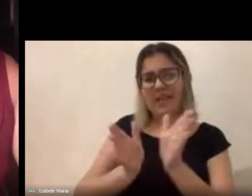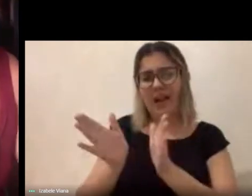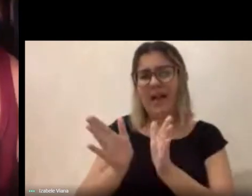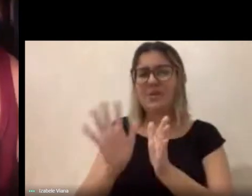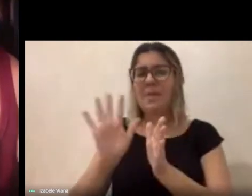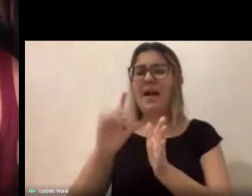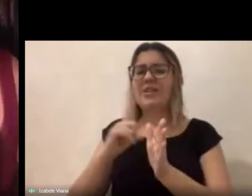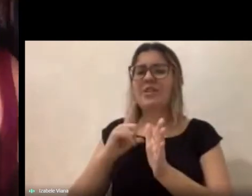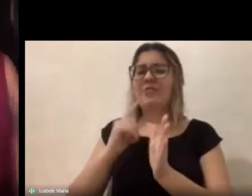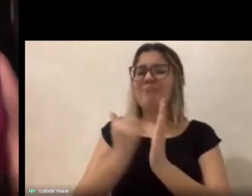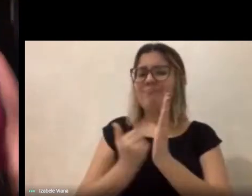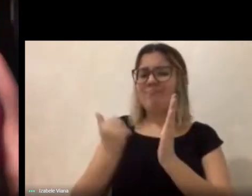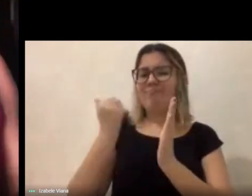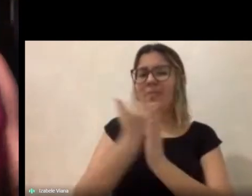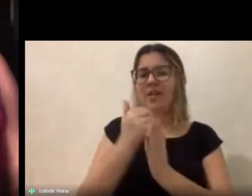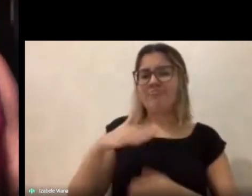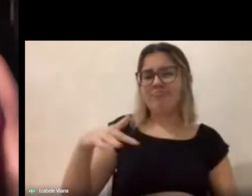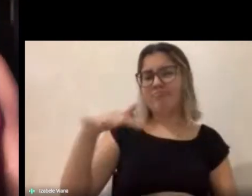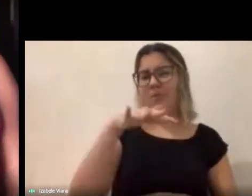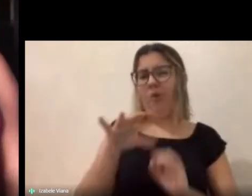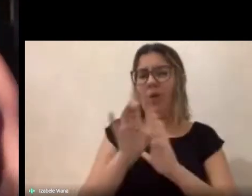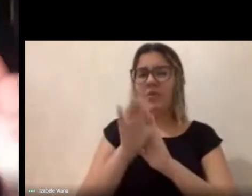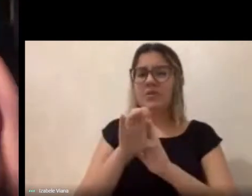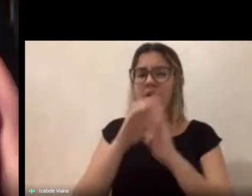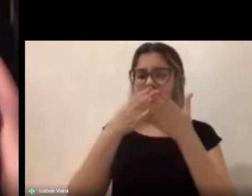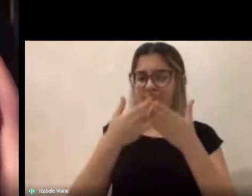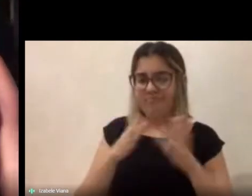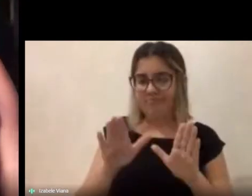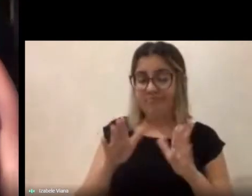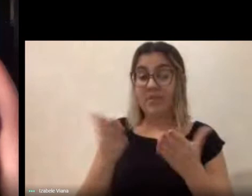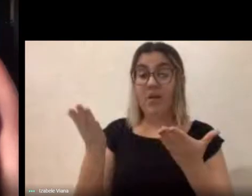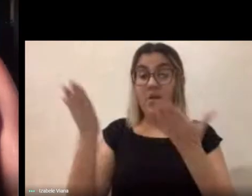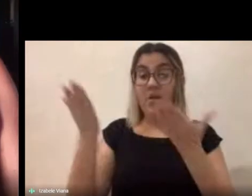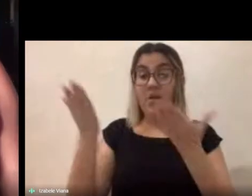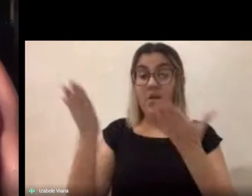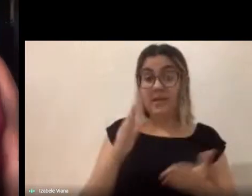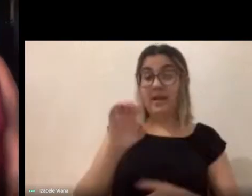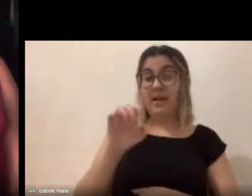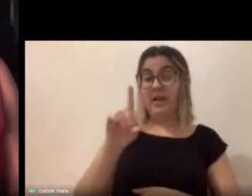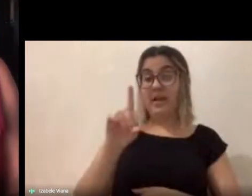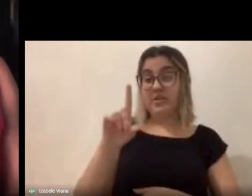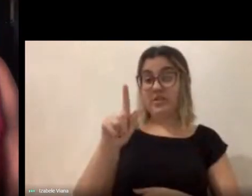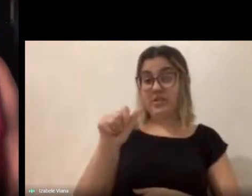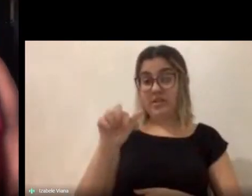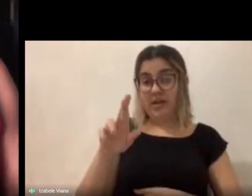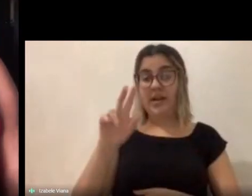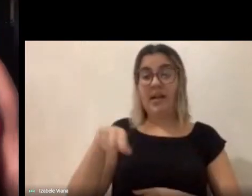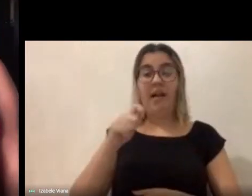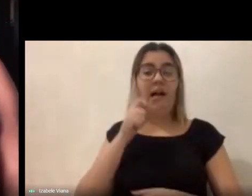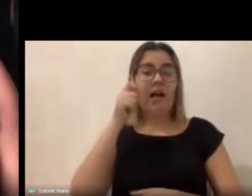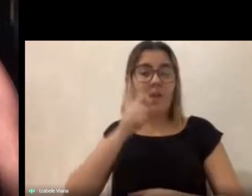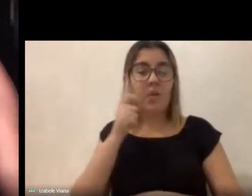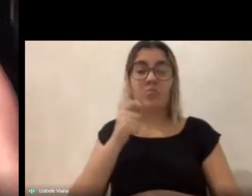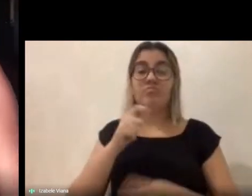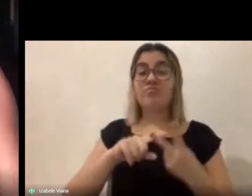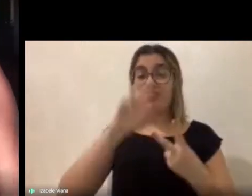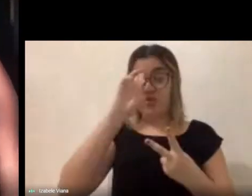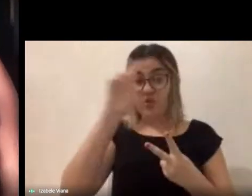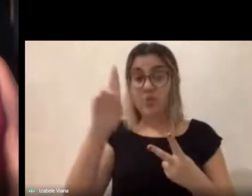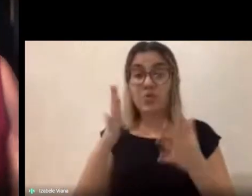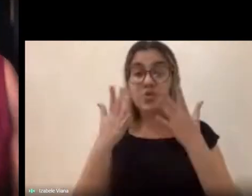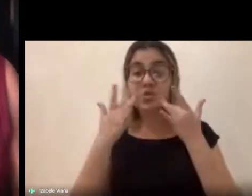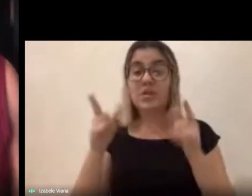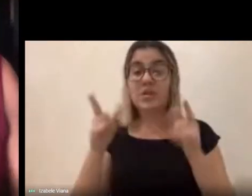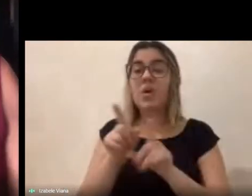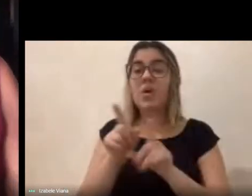Convidamos para a conversa Edgar Jax, ator, diretor de teatro e consultor de acessibilidade em SP,